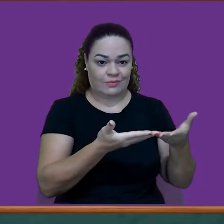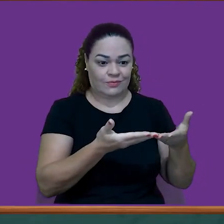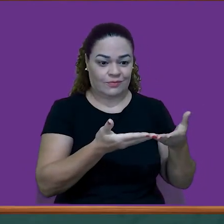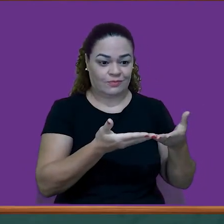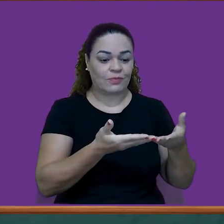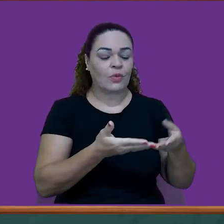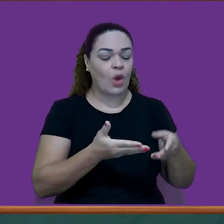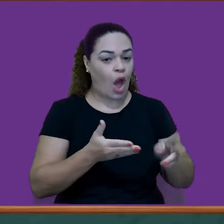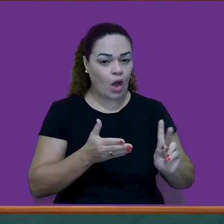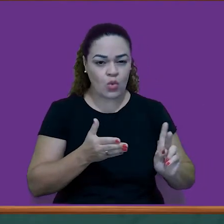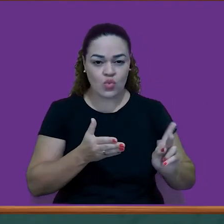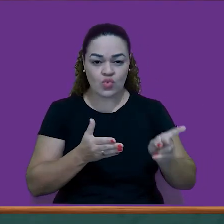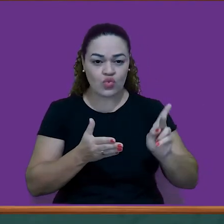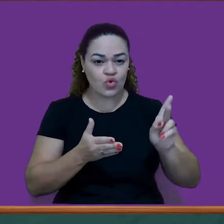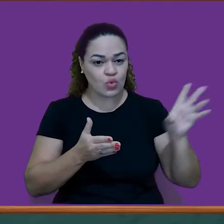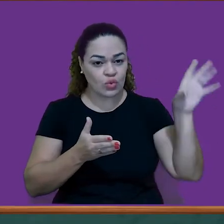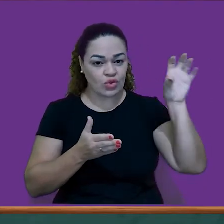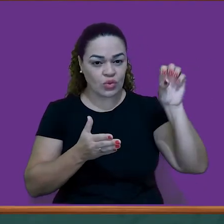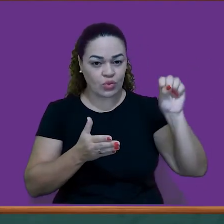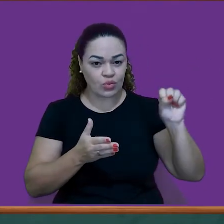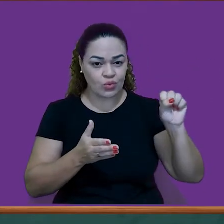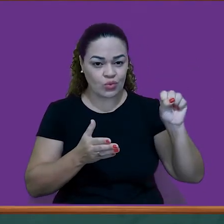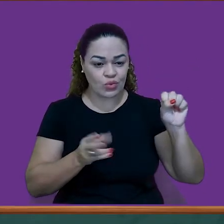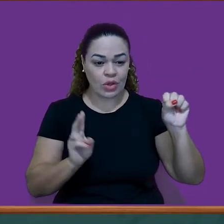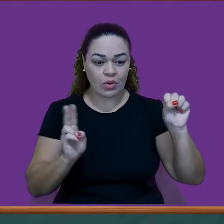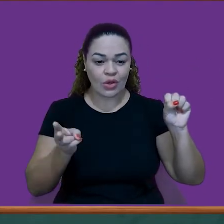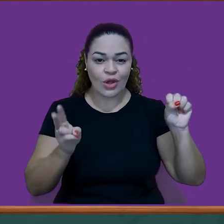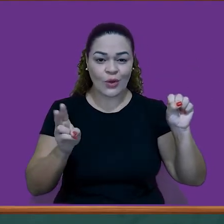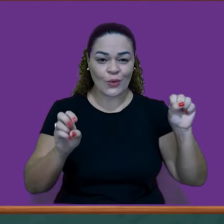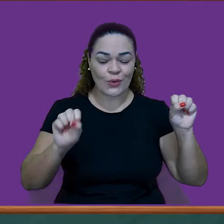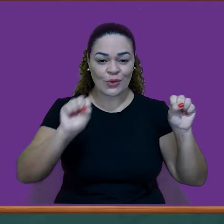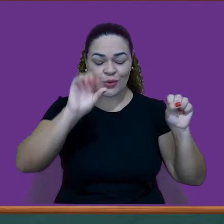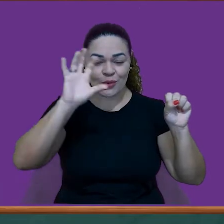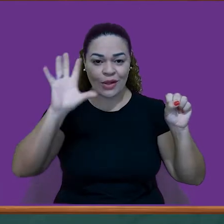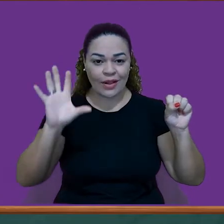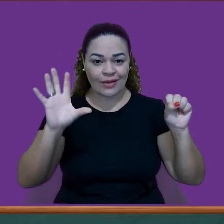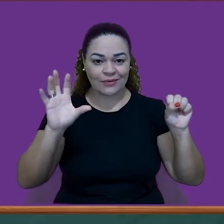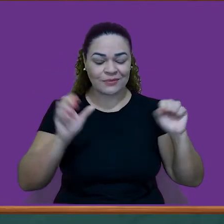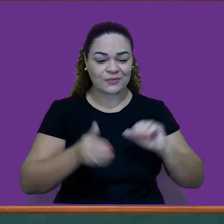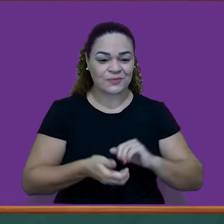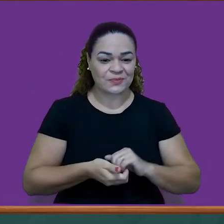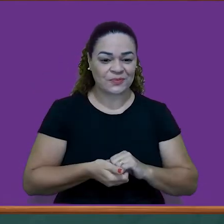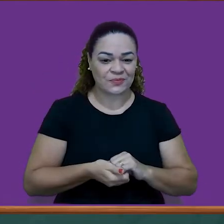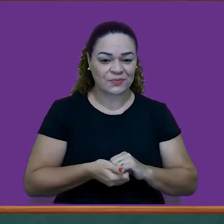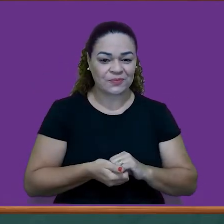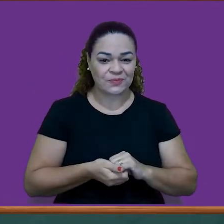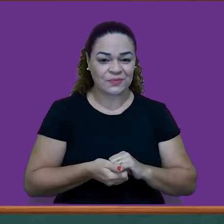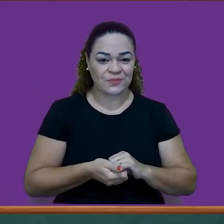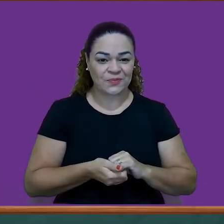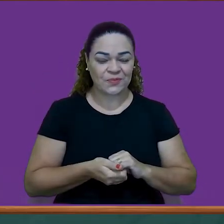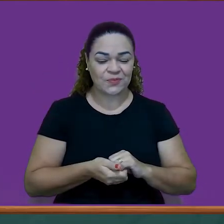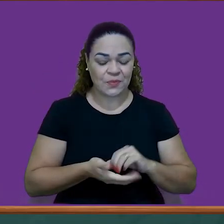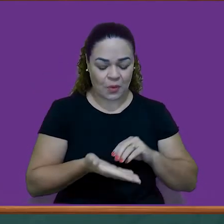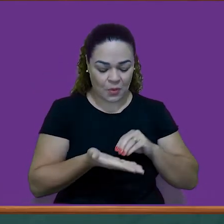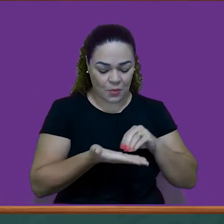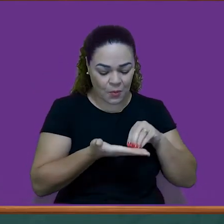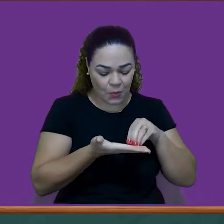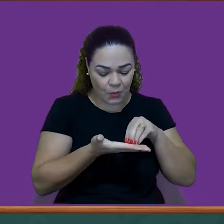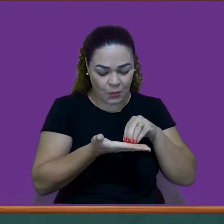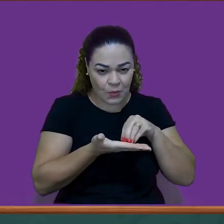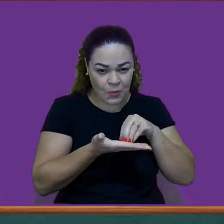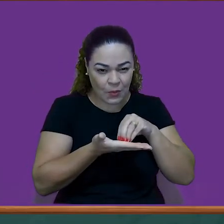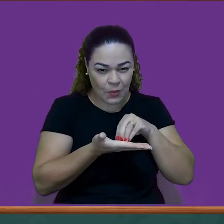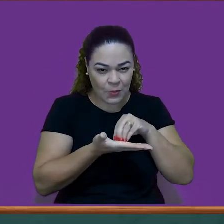diagonais. Enquanto que esse bispo, ele começou na casa escura. Então, ele vai poder transitar só nas casas